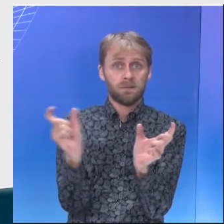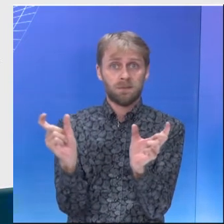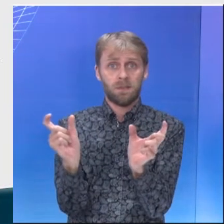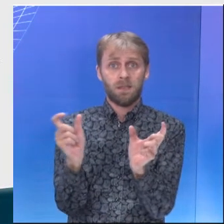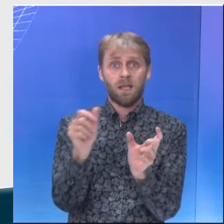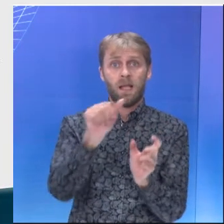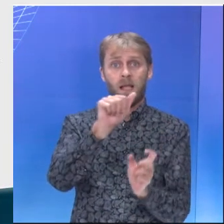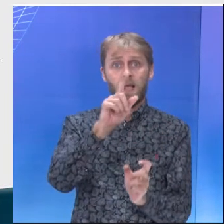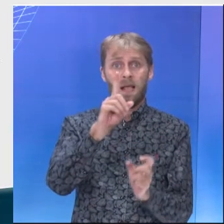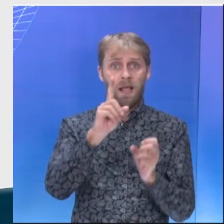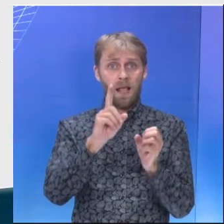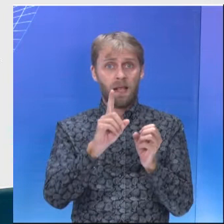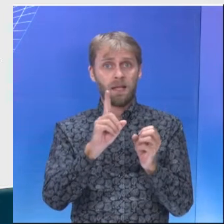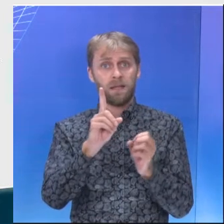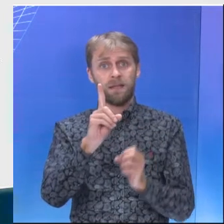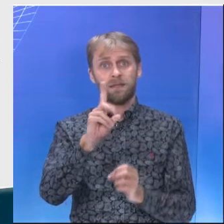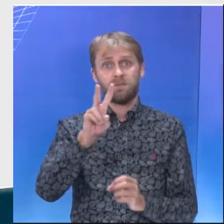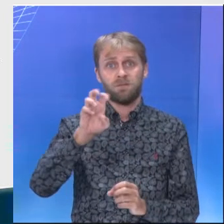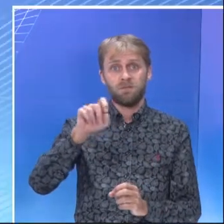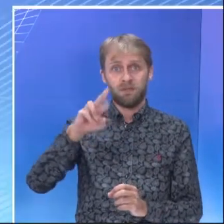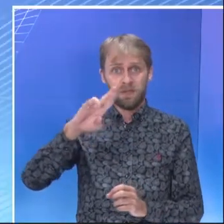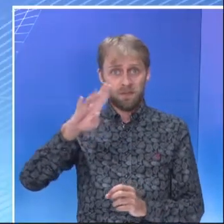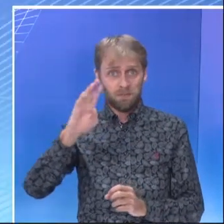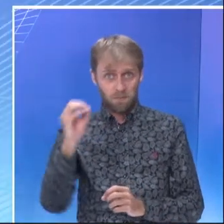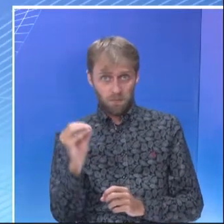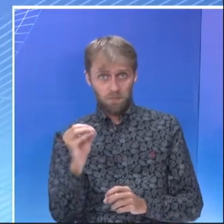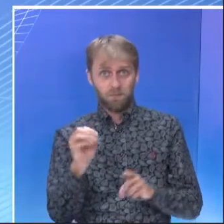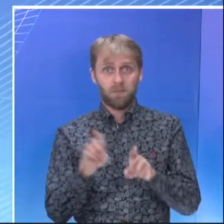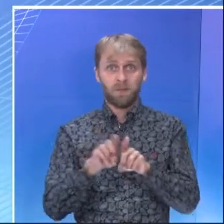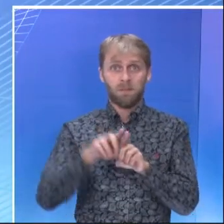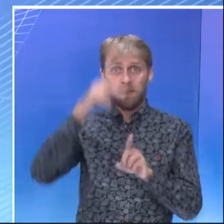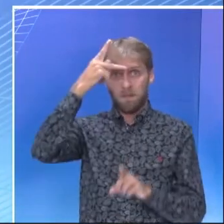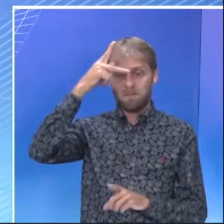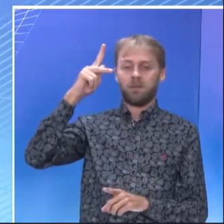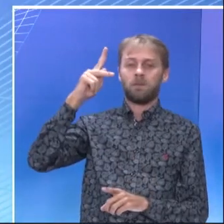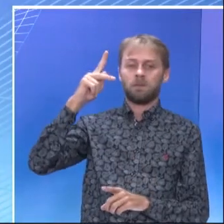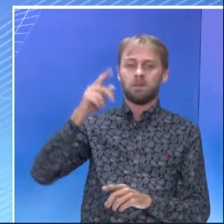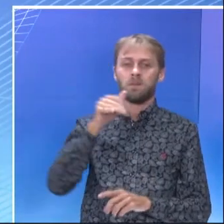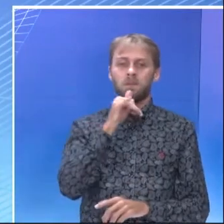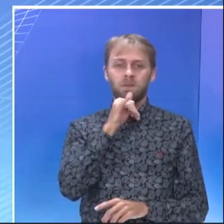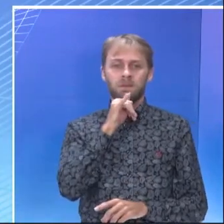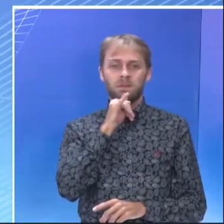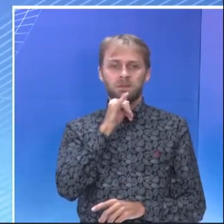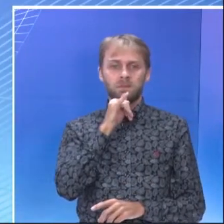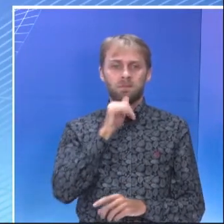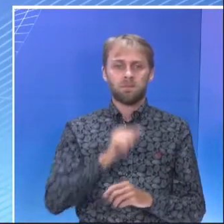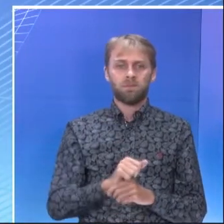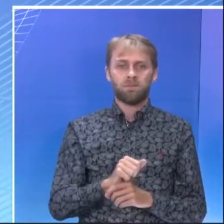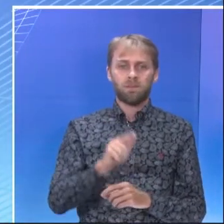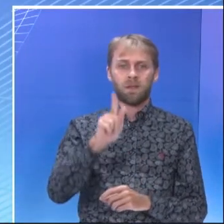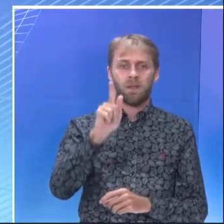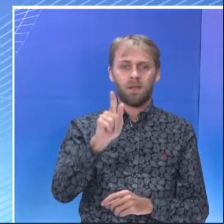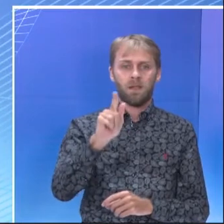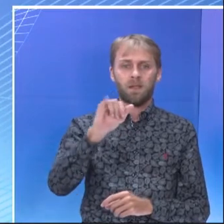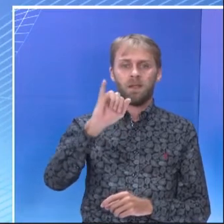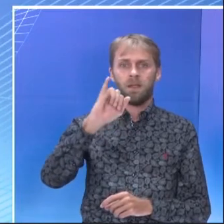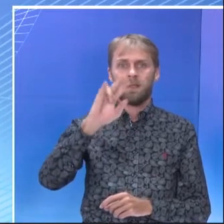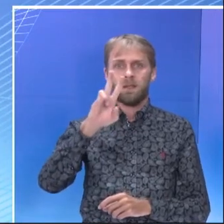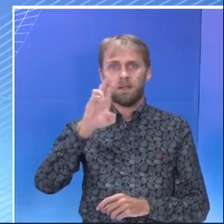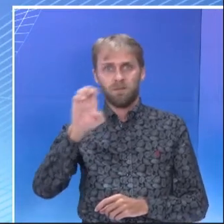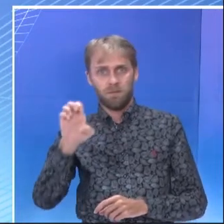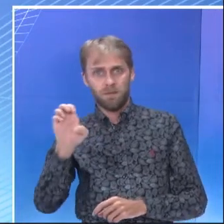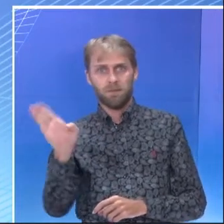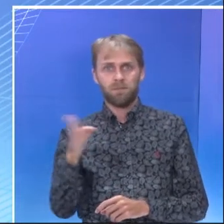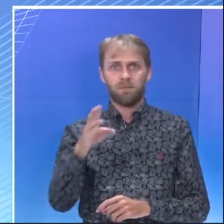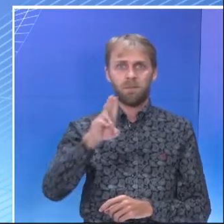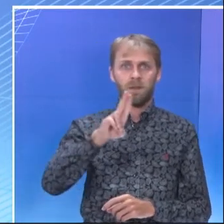preposição. O exemplo que eu mais amo dar em phrasal verbs é o give up. O give é o dar,